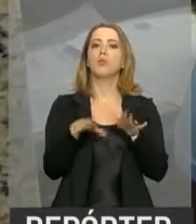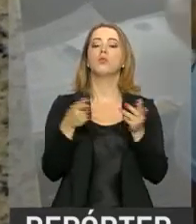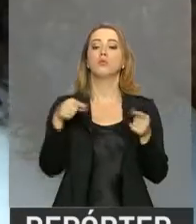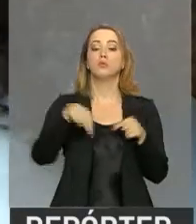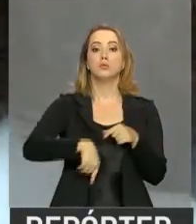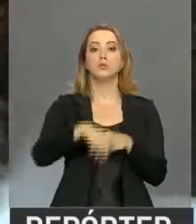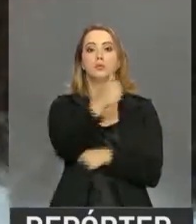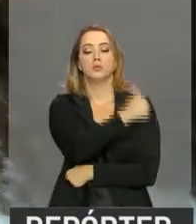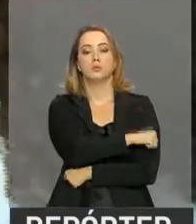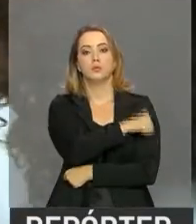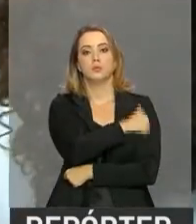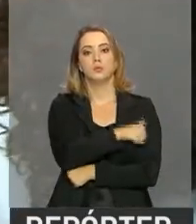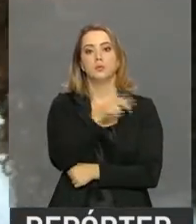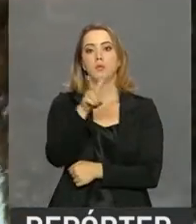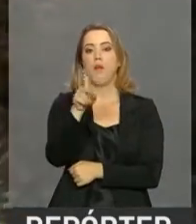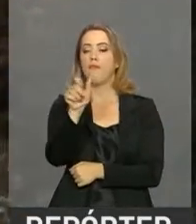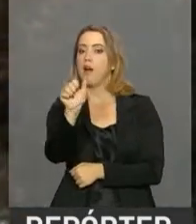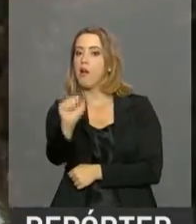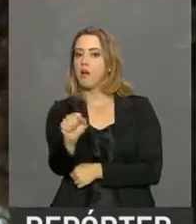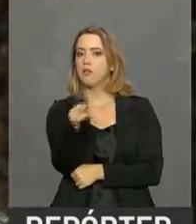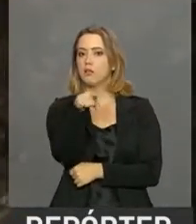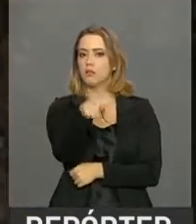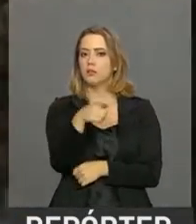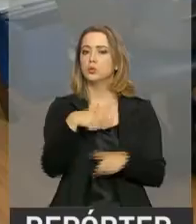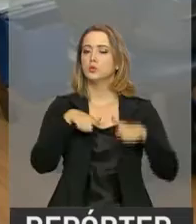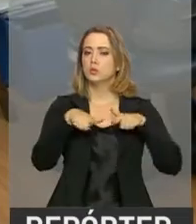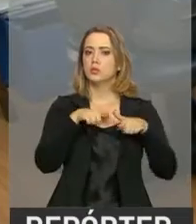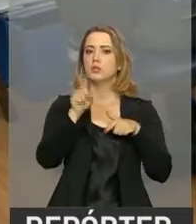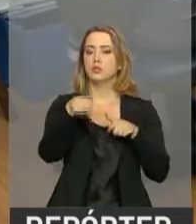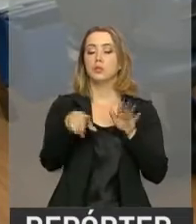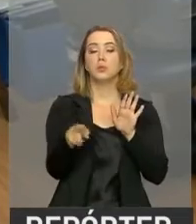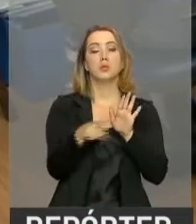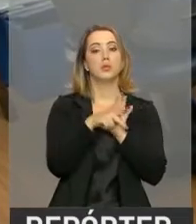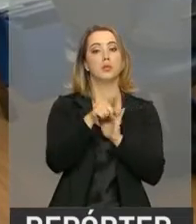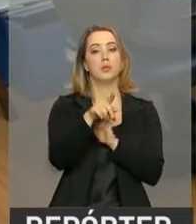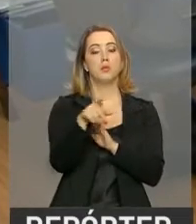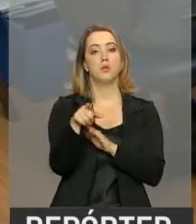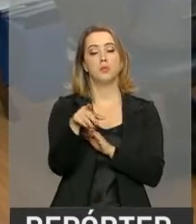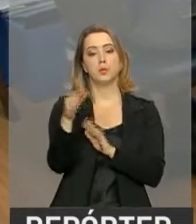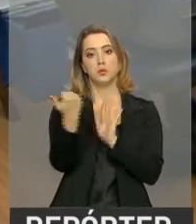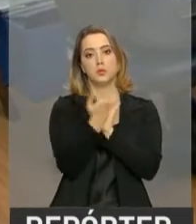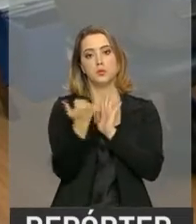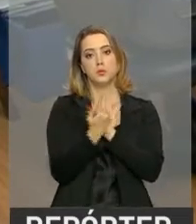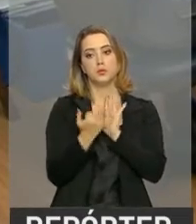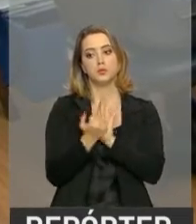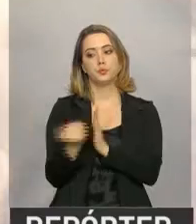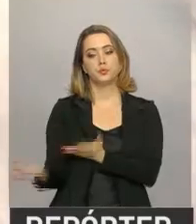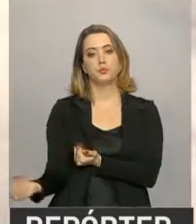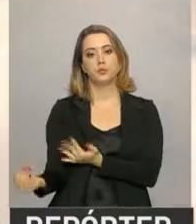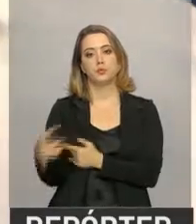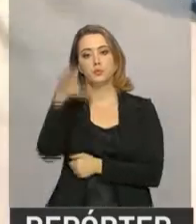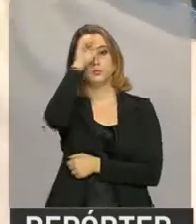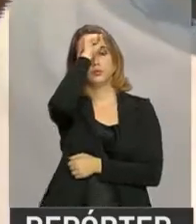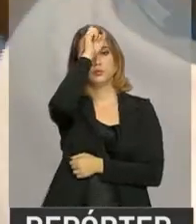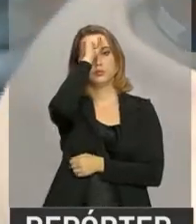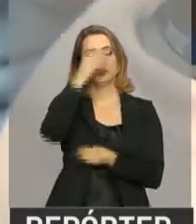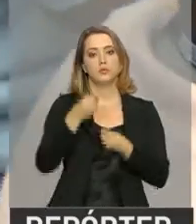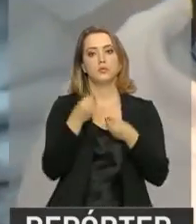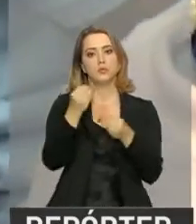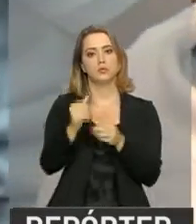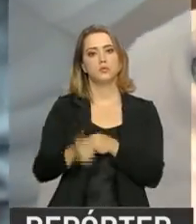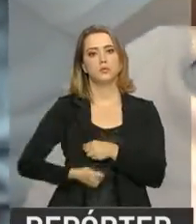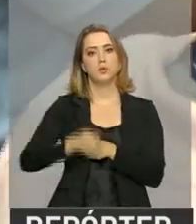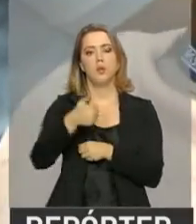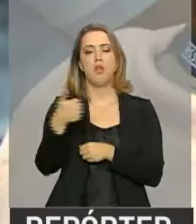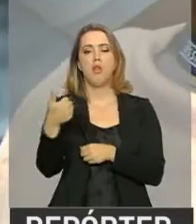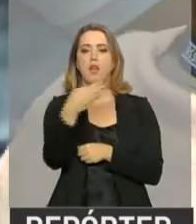janeiro a vaga ocupada pela estudante faz parte do programa jovem aprendiz criado pelo governo federal para capacitar pessoas